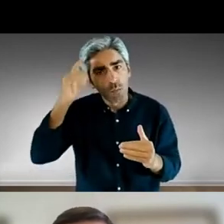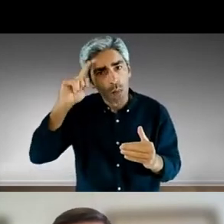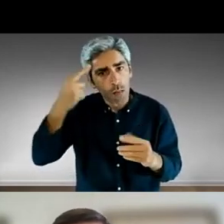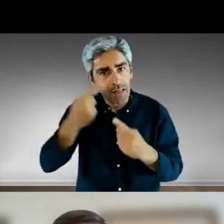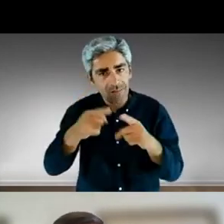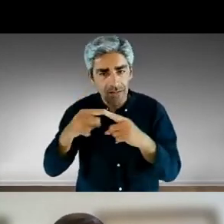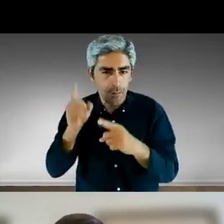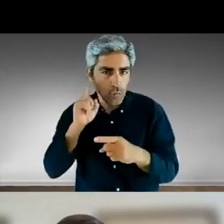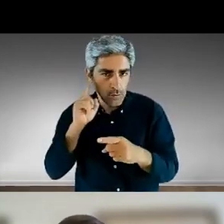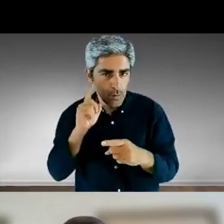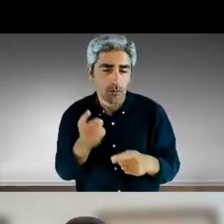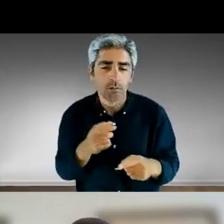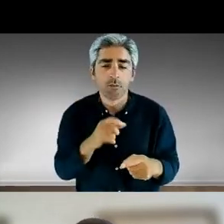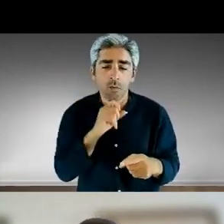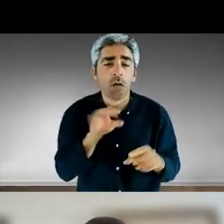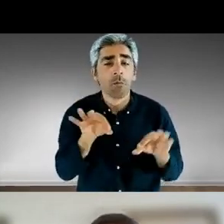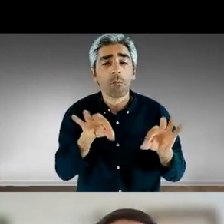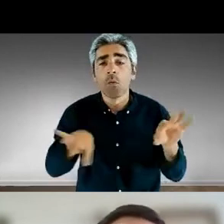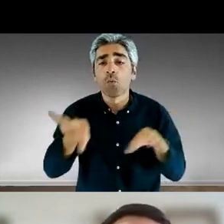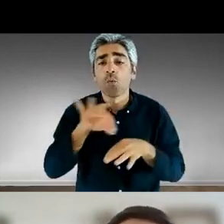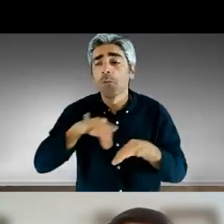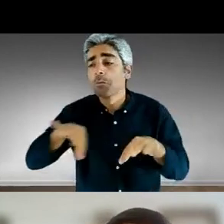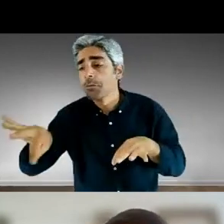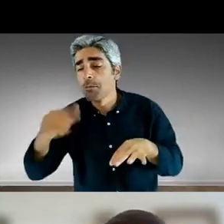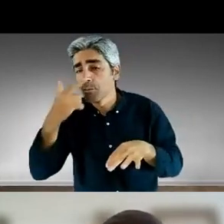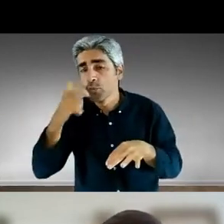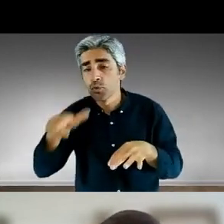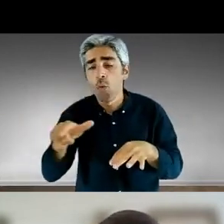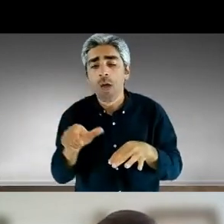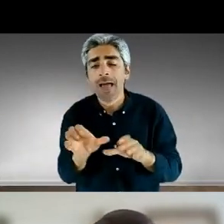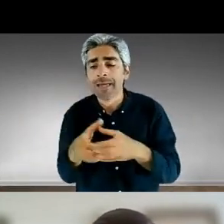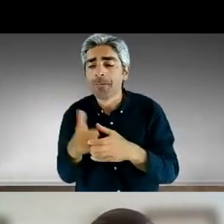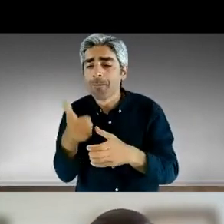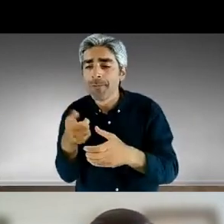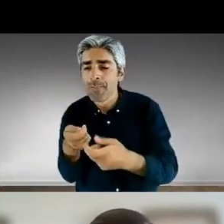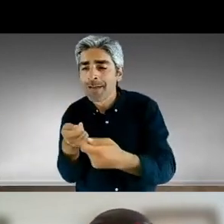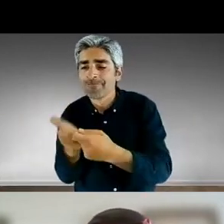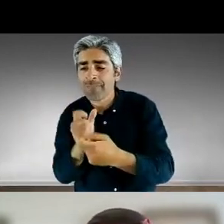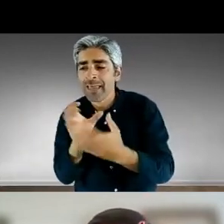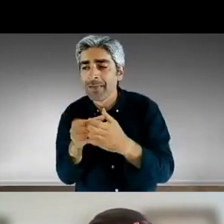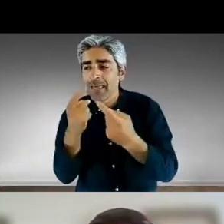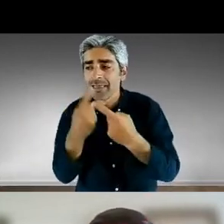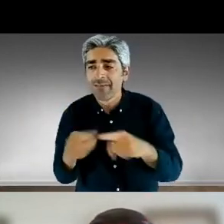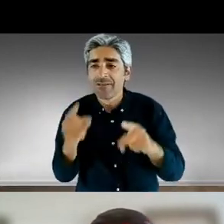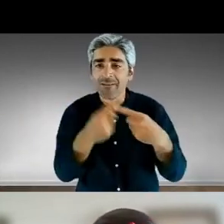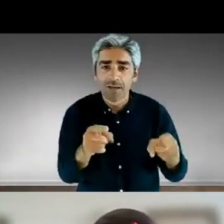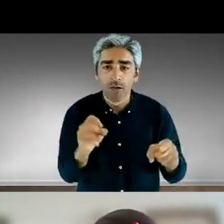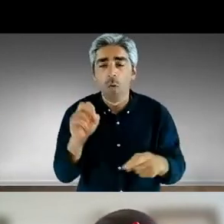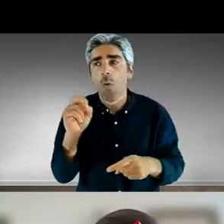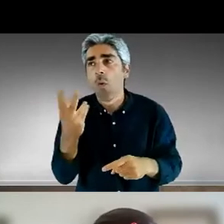Portanto, eventualmente recolocar as pessoas que estão um pouco inadaptadas em equipas diferentes ou com